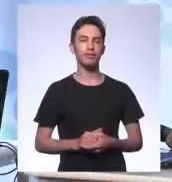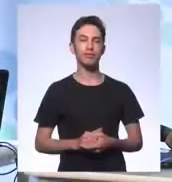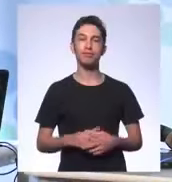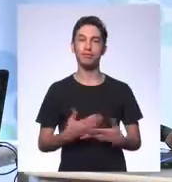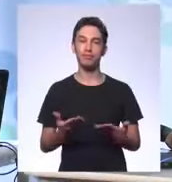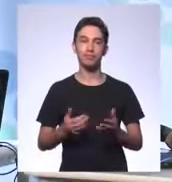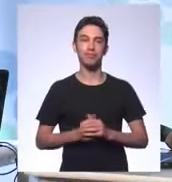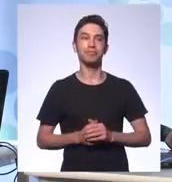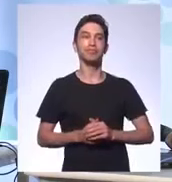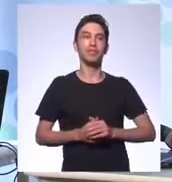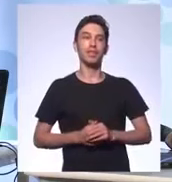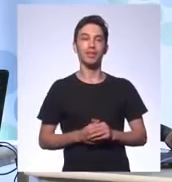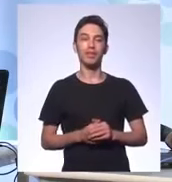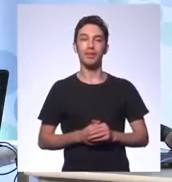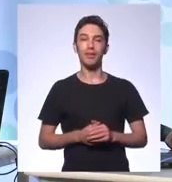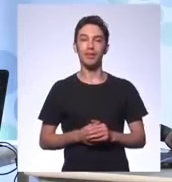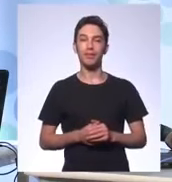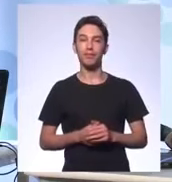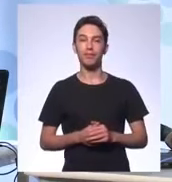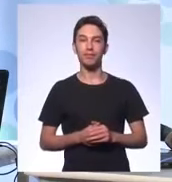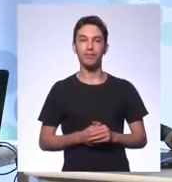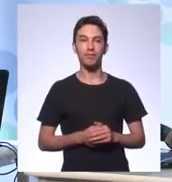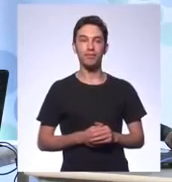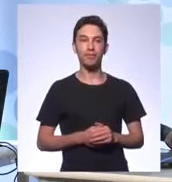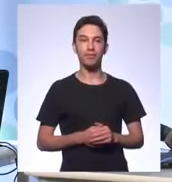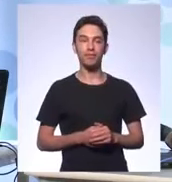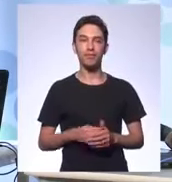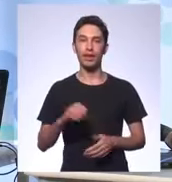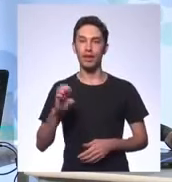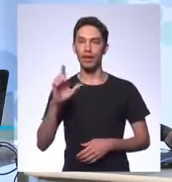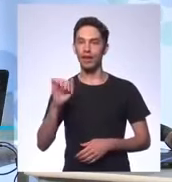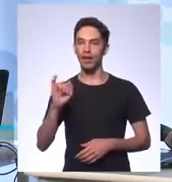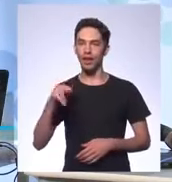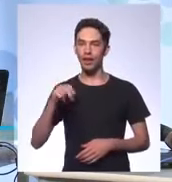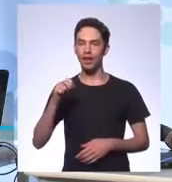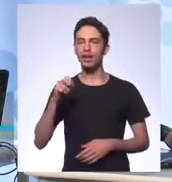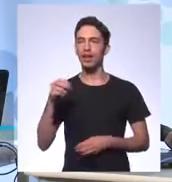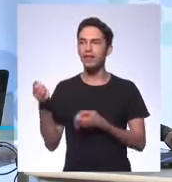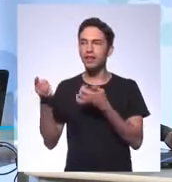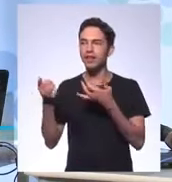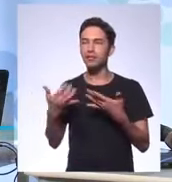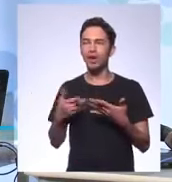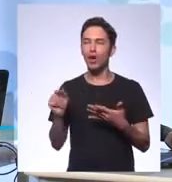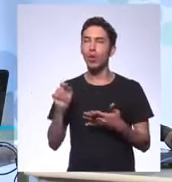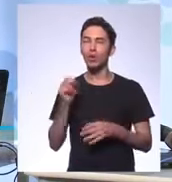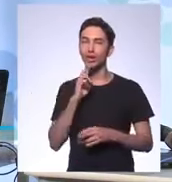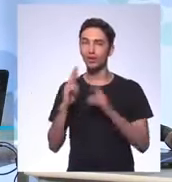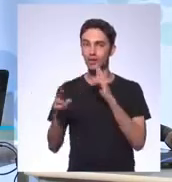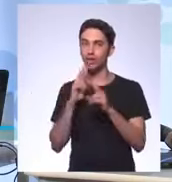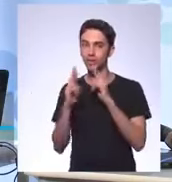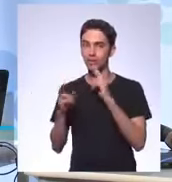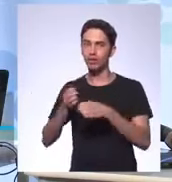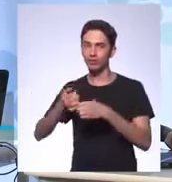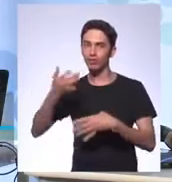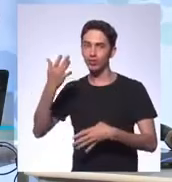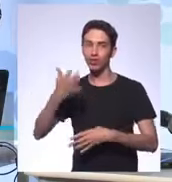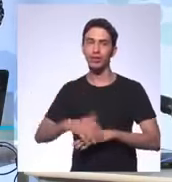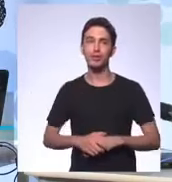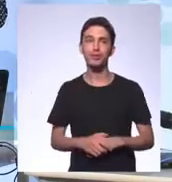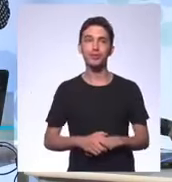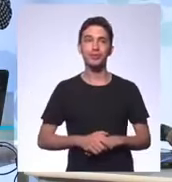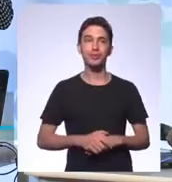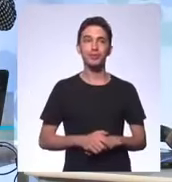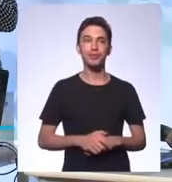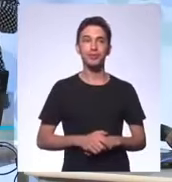Bom, vamos lá. Olha, a Elaine vai passar para mim o que vocês, então, colocaram.